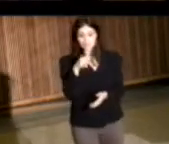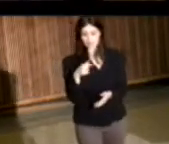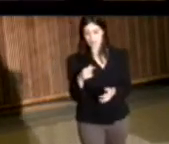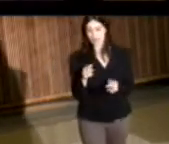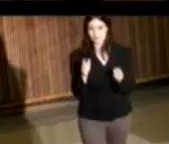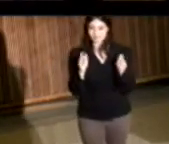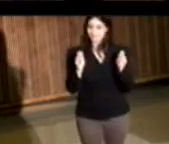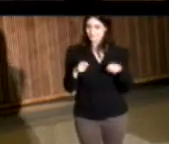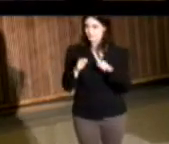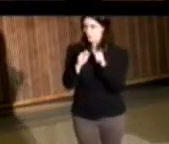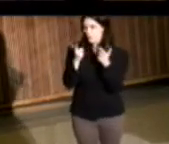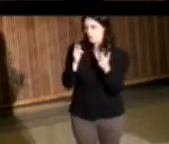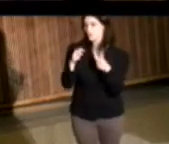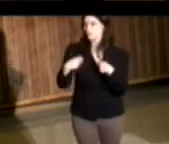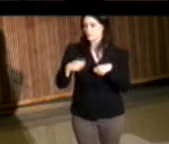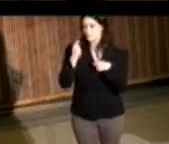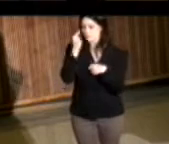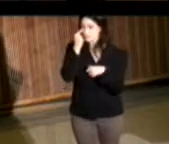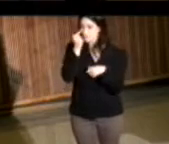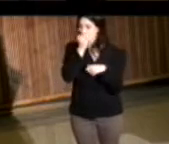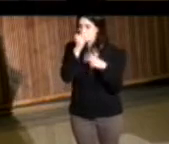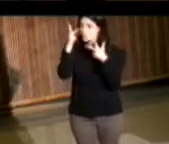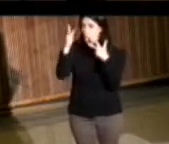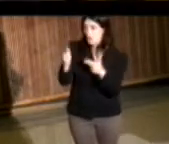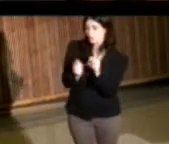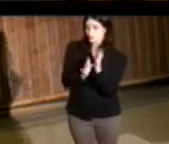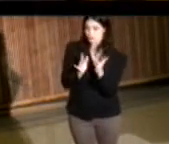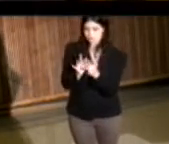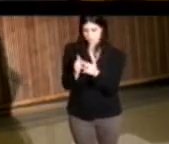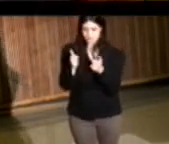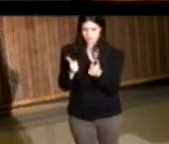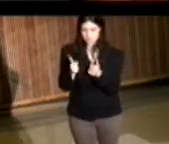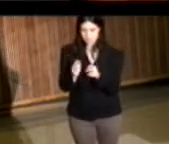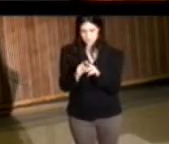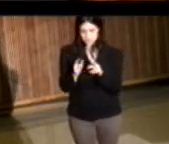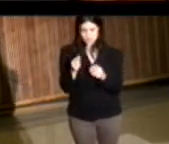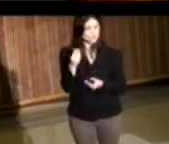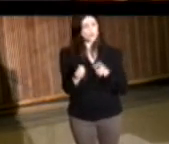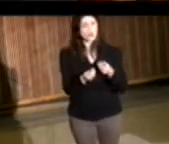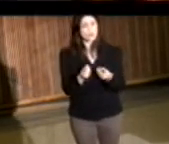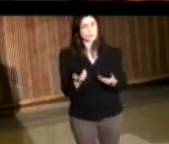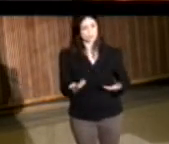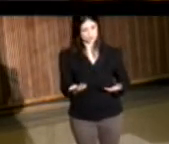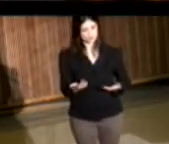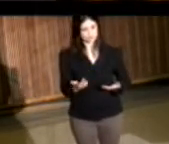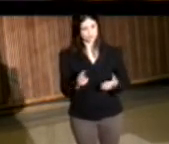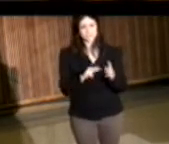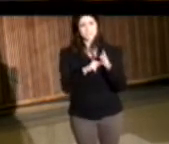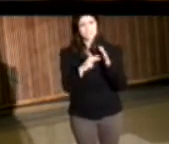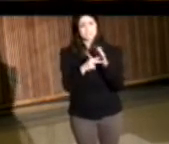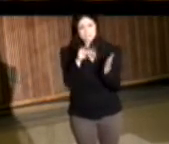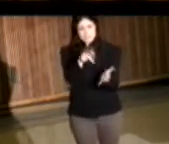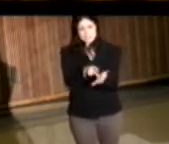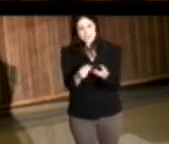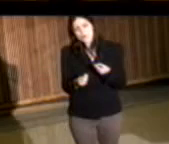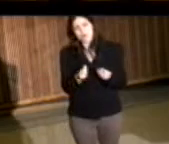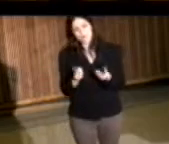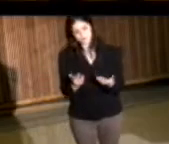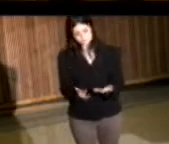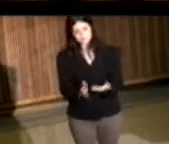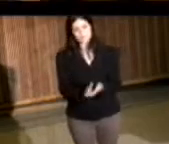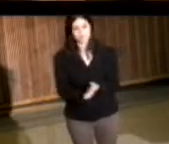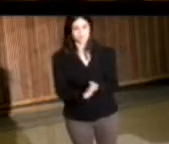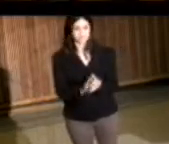amar. O primeiro deles é a gente ter os olhos de Jesus e olhar as pessoas na perspectiva daquilo que Deus pode fazer.